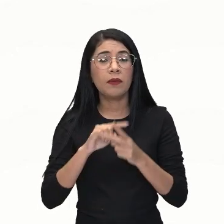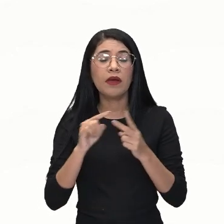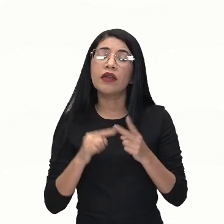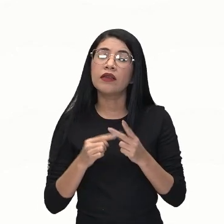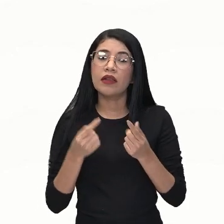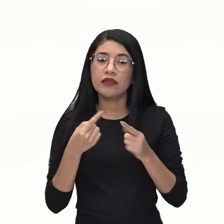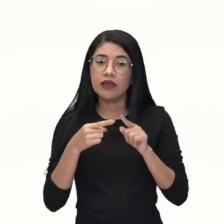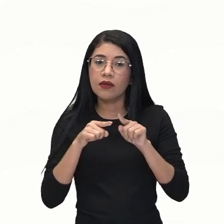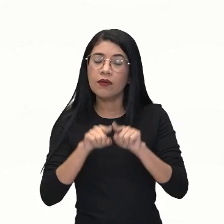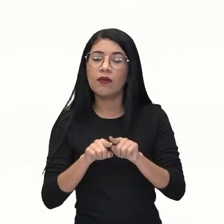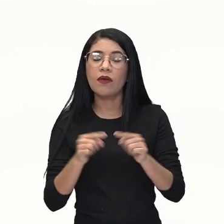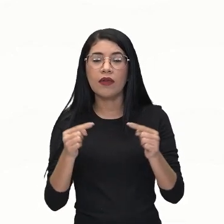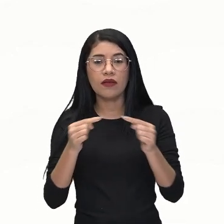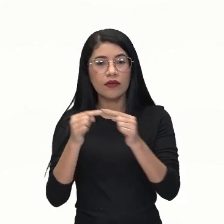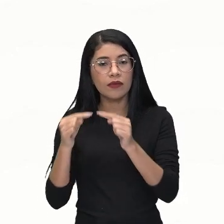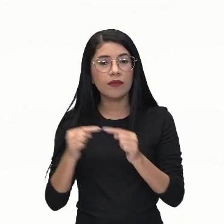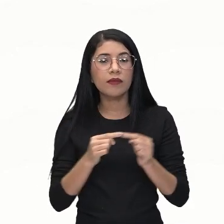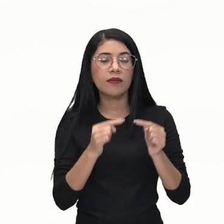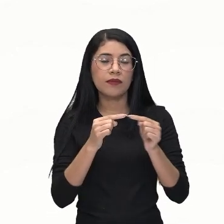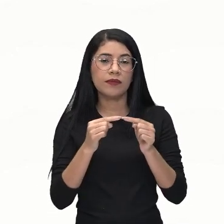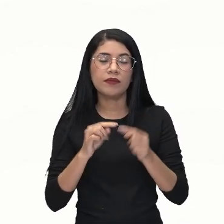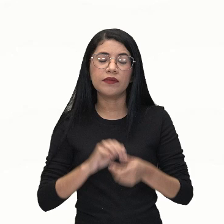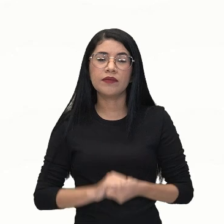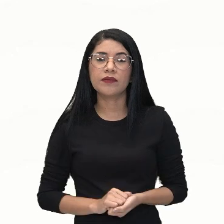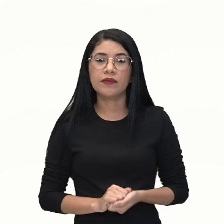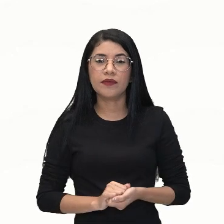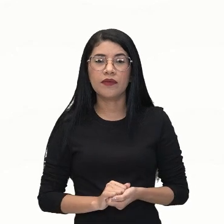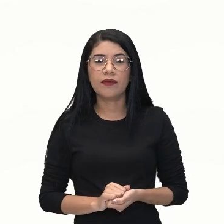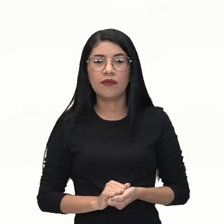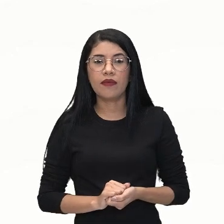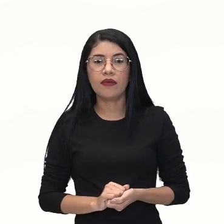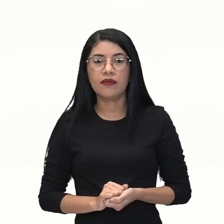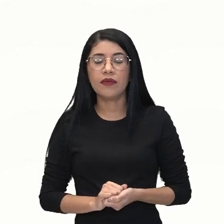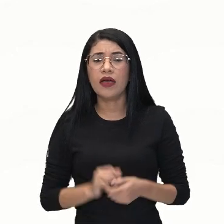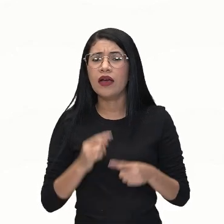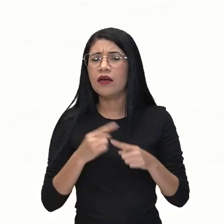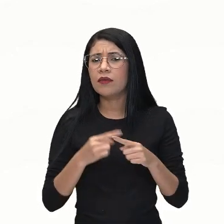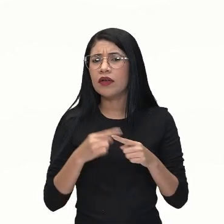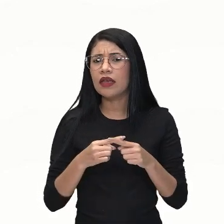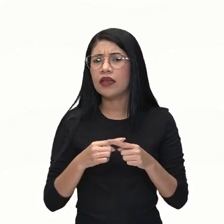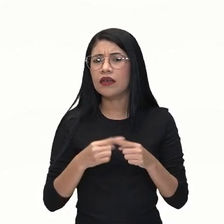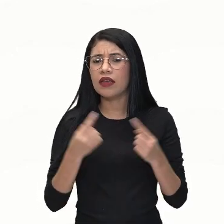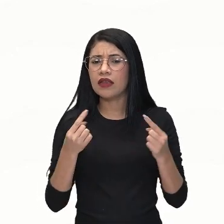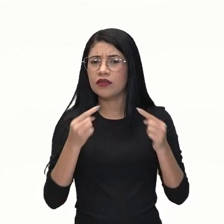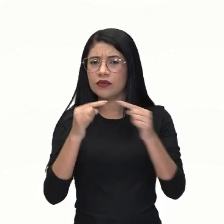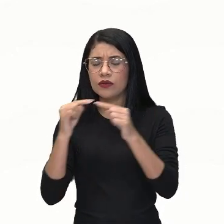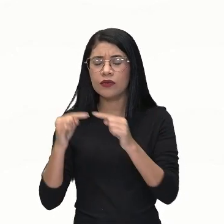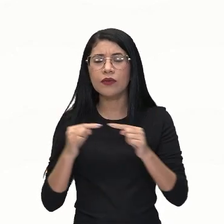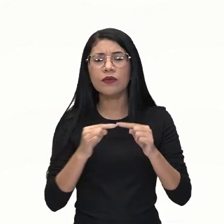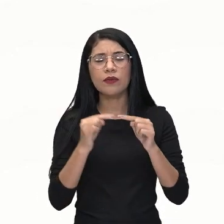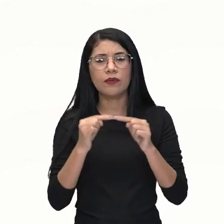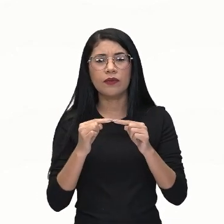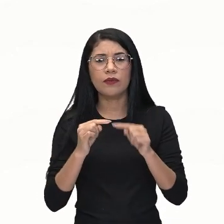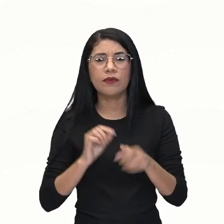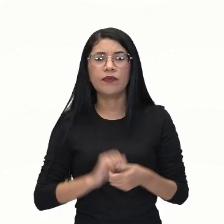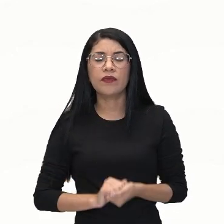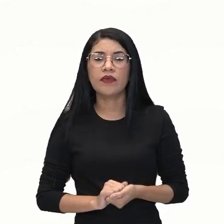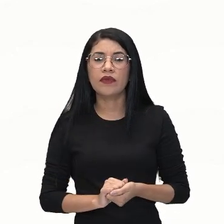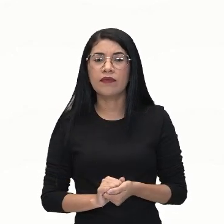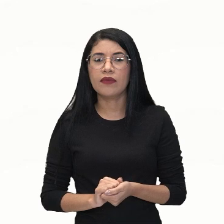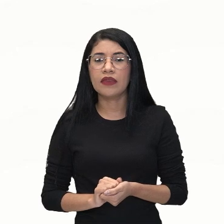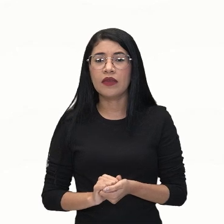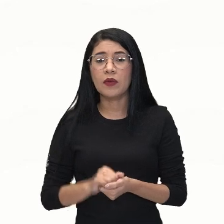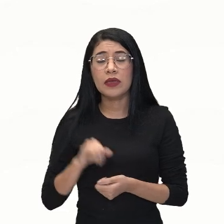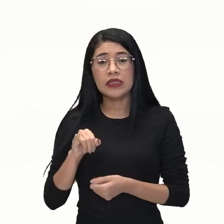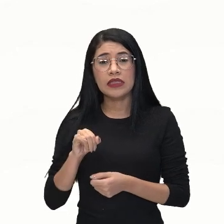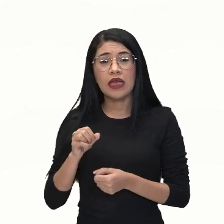grandezas diretamente proporcionais, ok? Por que que elas são diretamente proporcionais? Porque quando eu